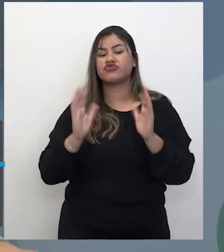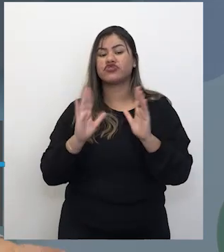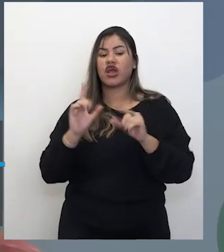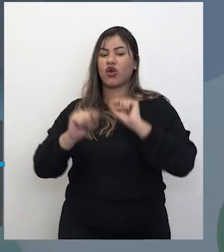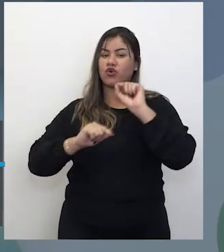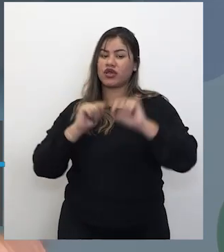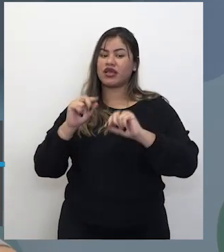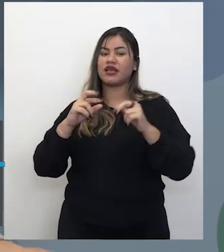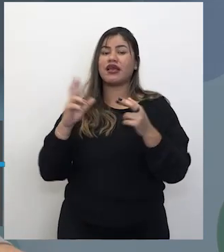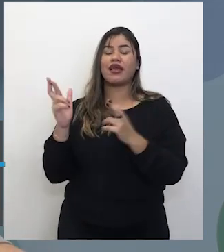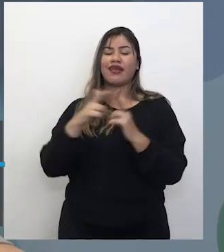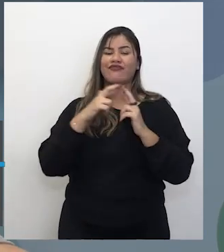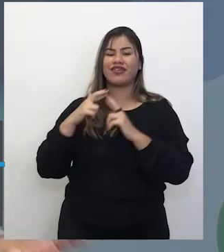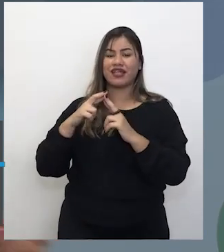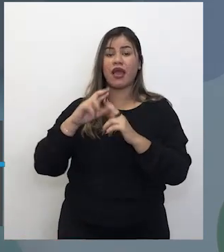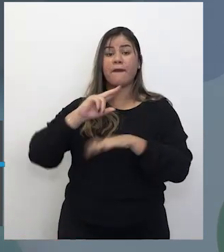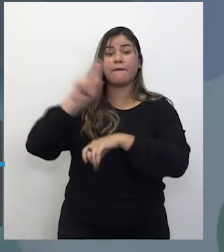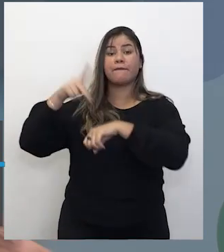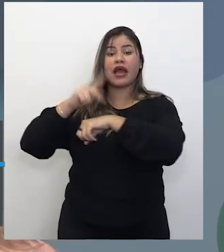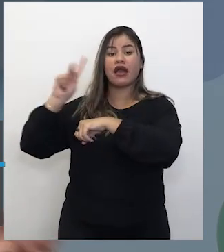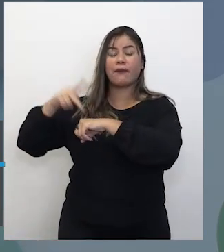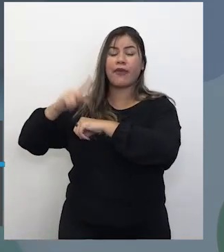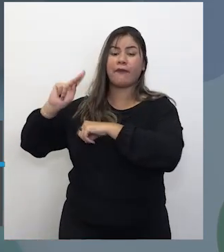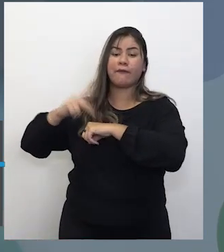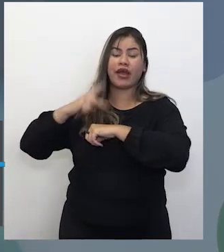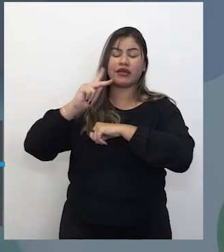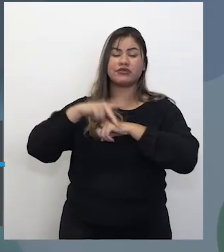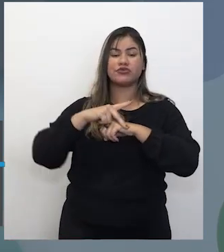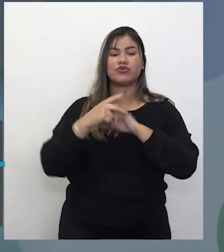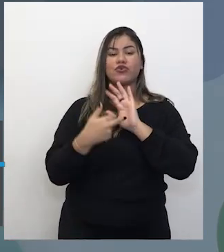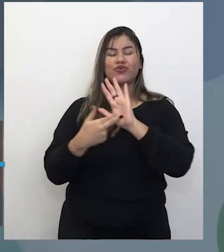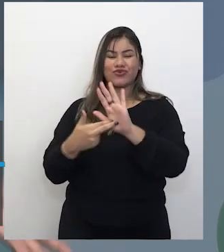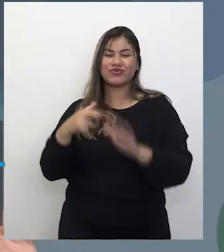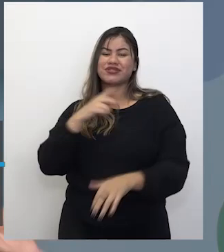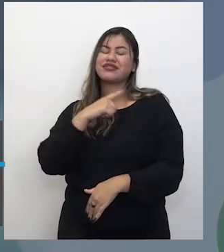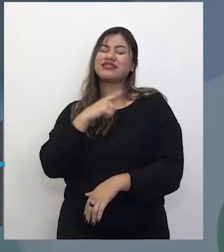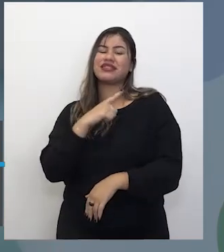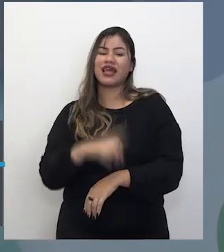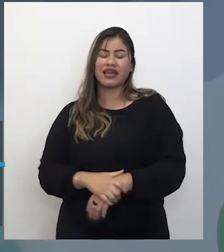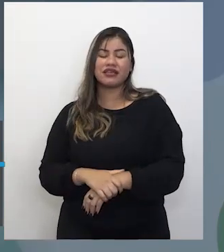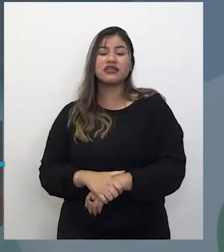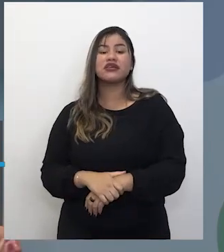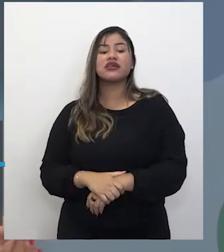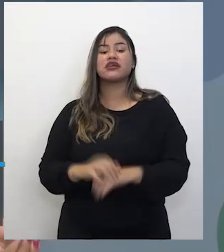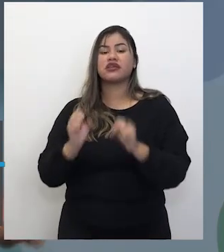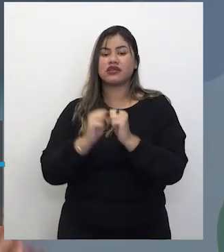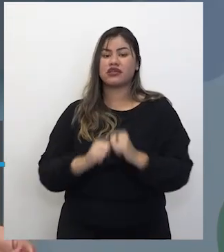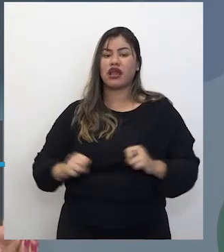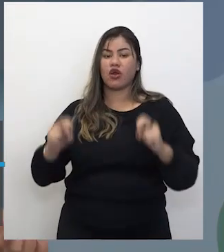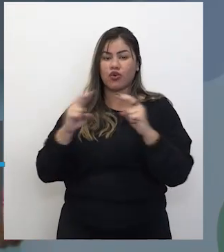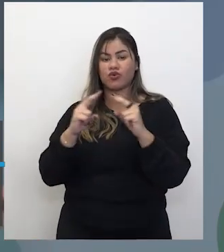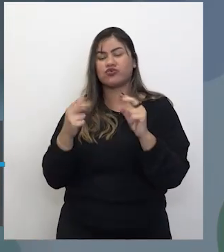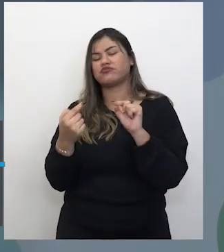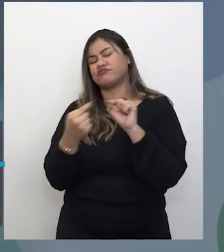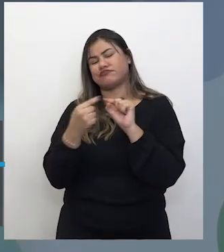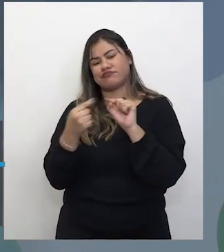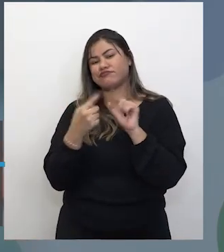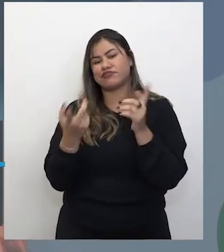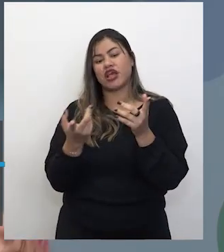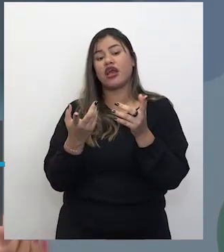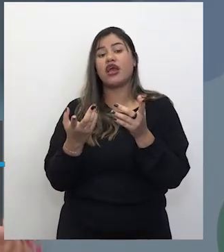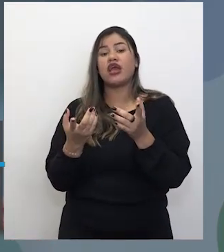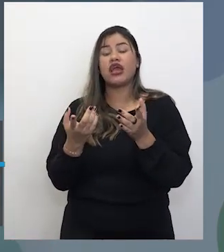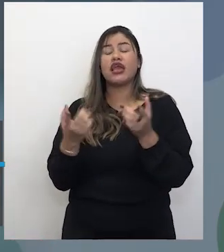muitas referências estrangeiras, né? Já que a ONU usa referências, e já que o tema é o protagonismo juvenil, né? O